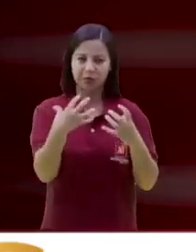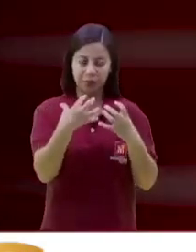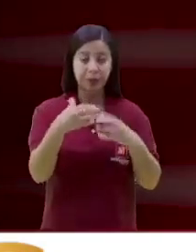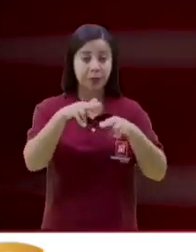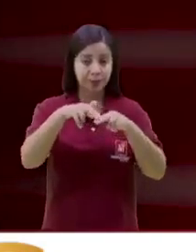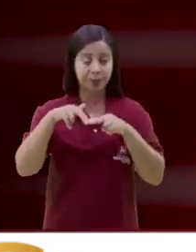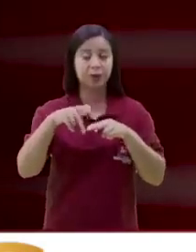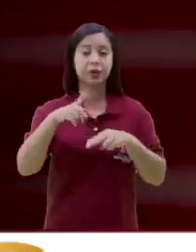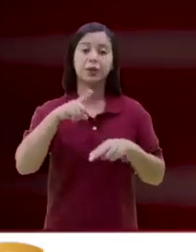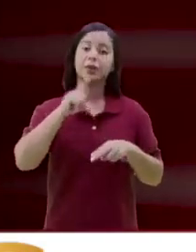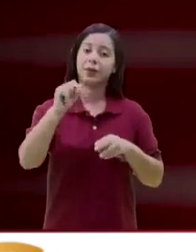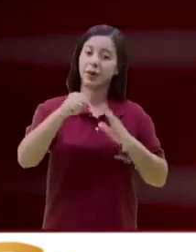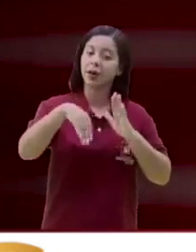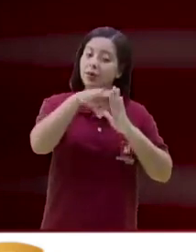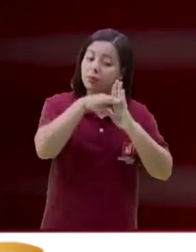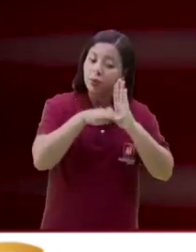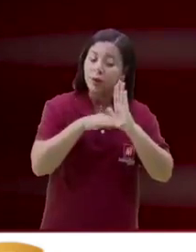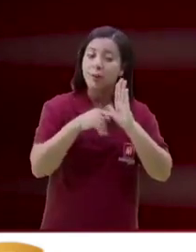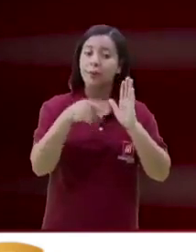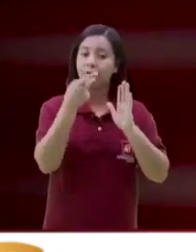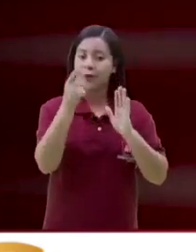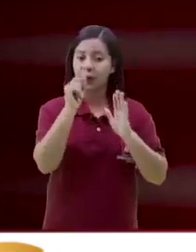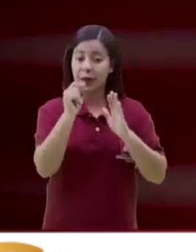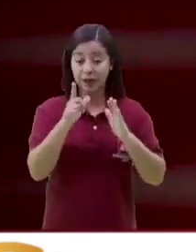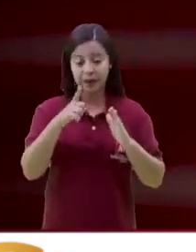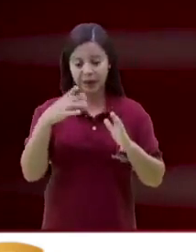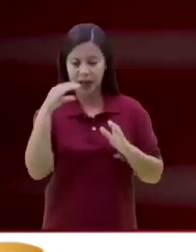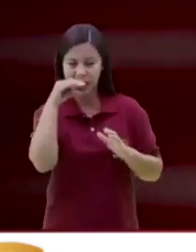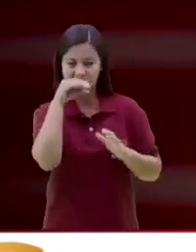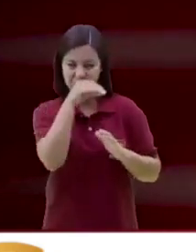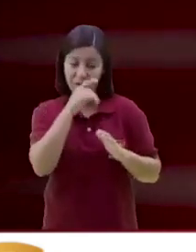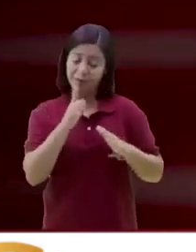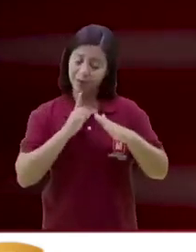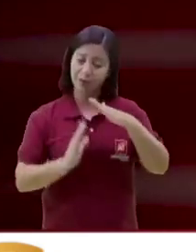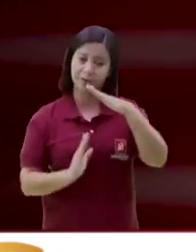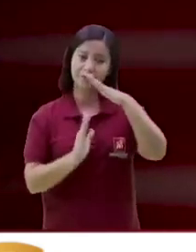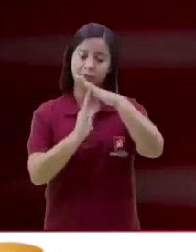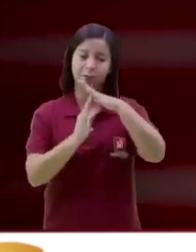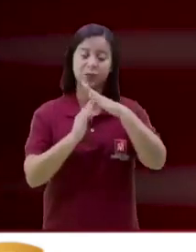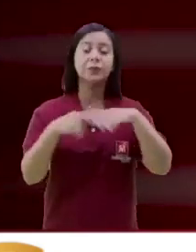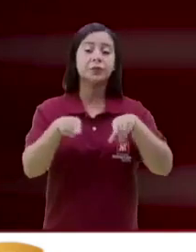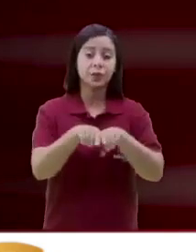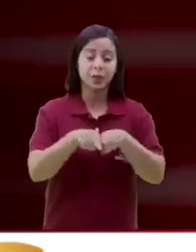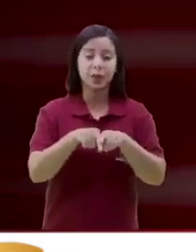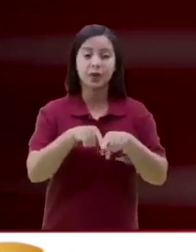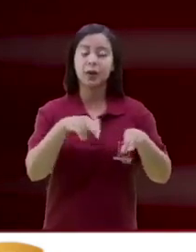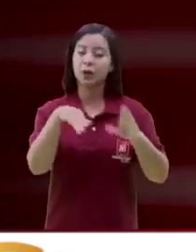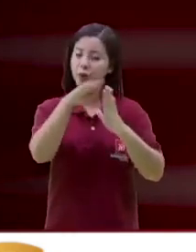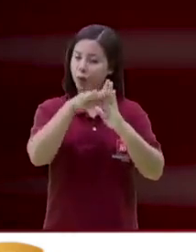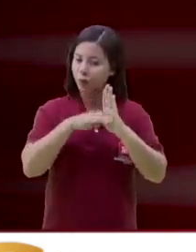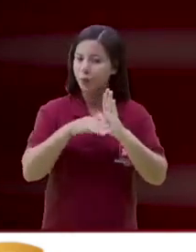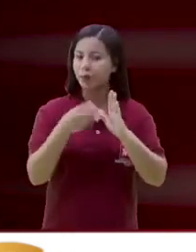anexo específico que fala dos limites de exposição ao calor. E a NHO 06 traz o procedimento de